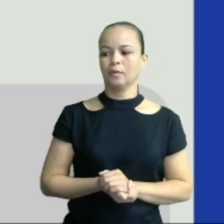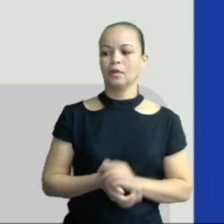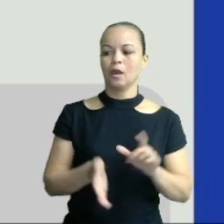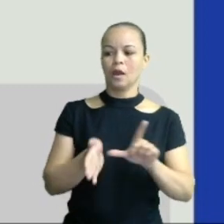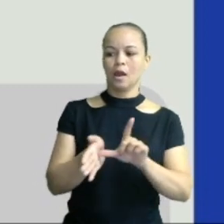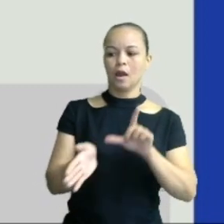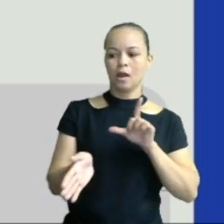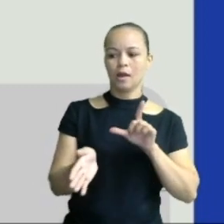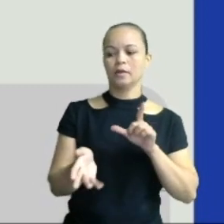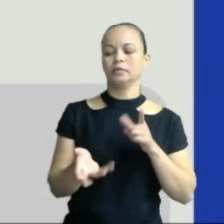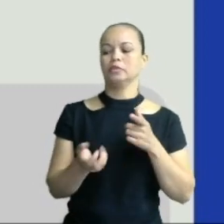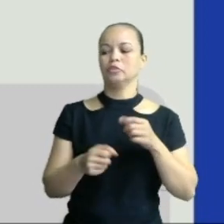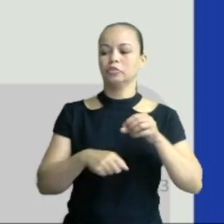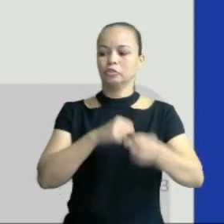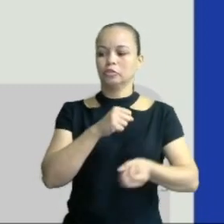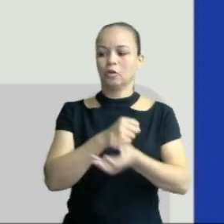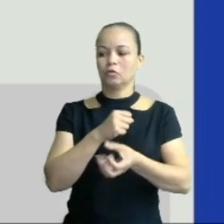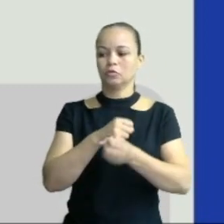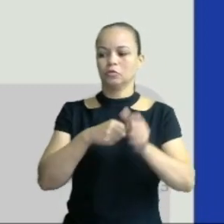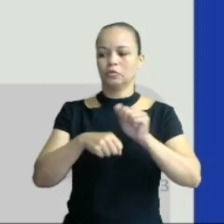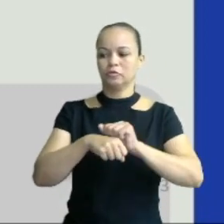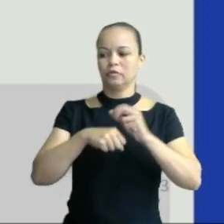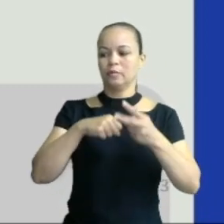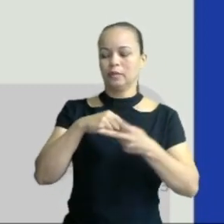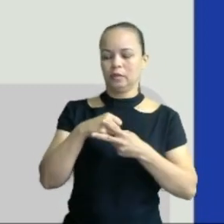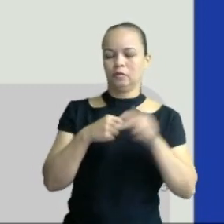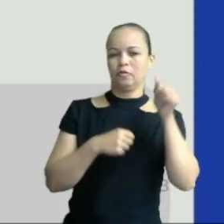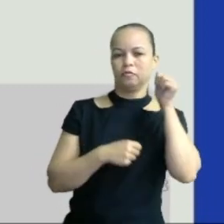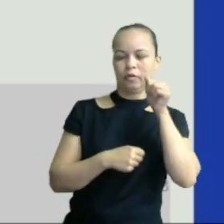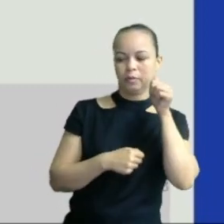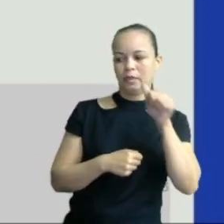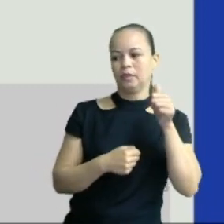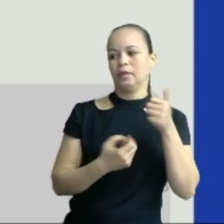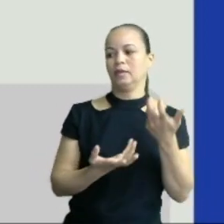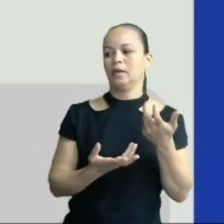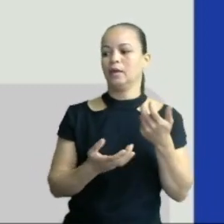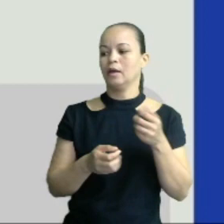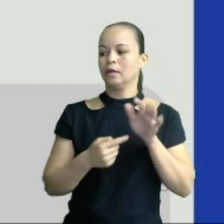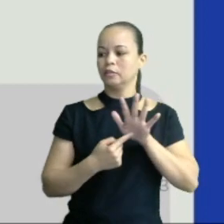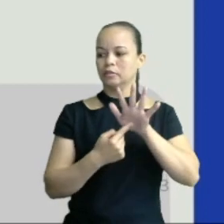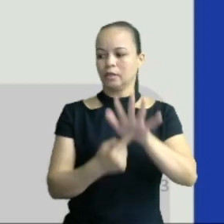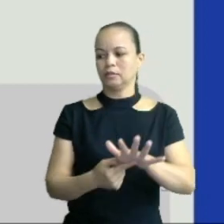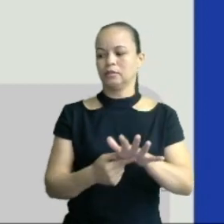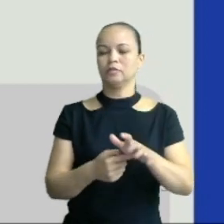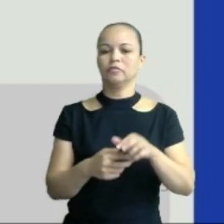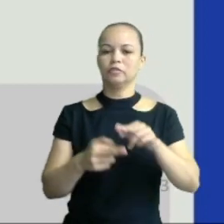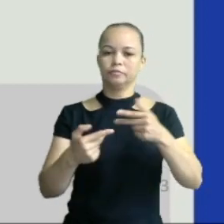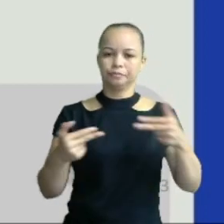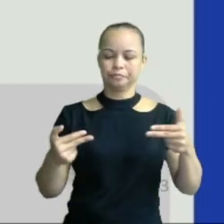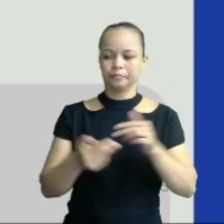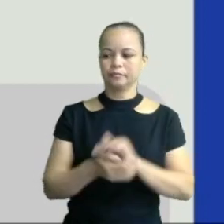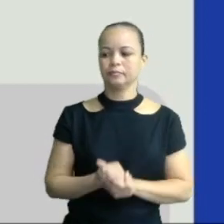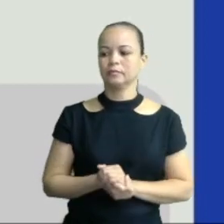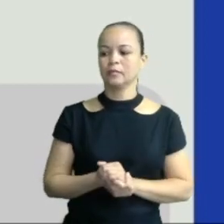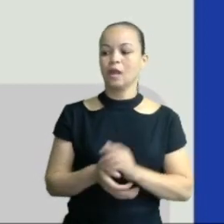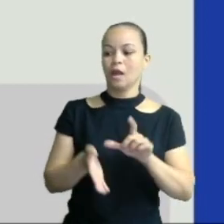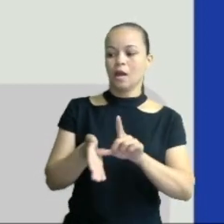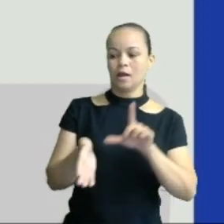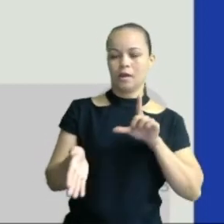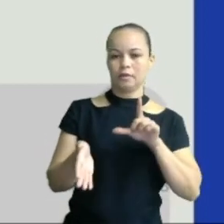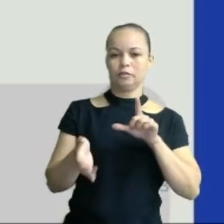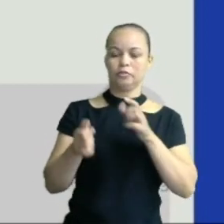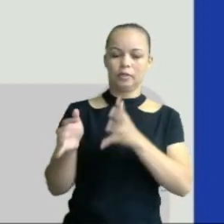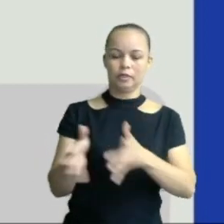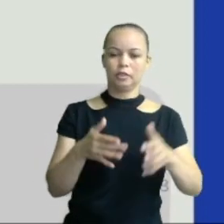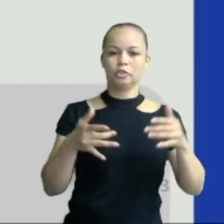antes de locuções adverbiais femininas indicativas de instrumento, antes dos seguintes nomes de